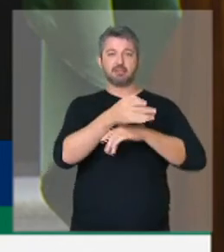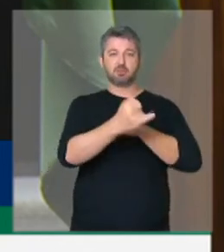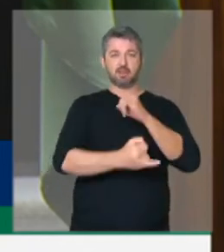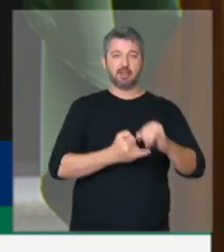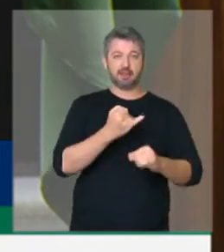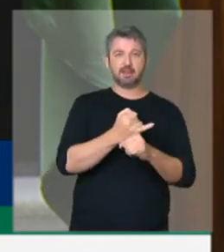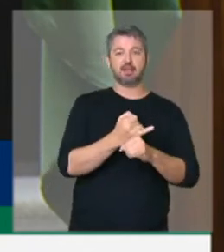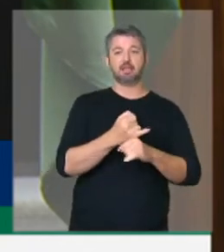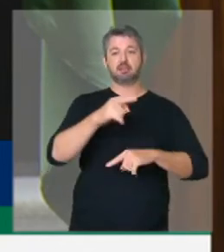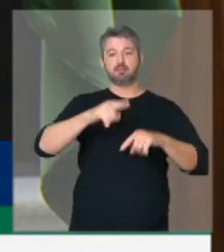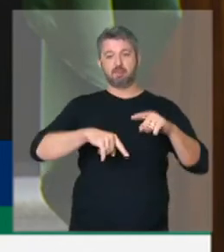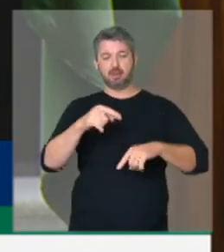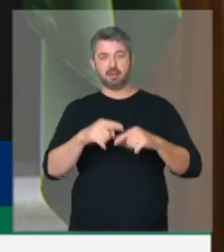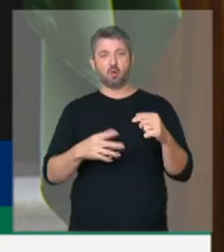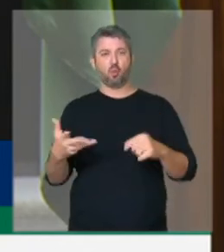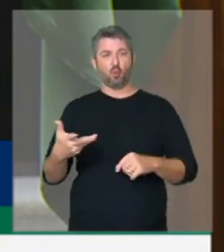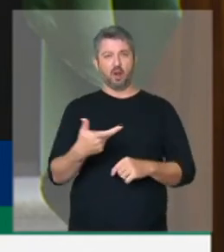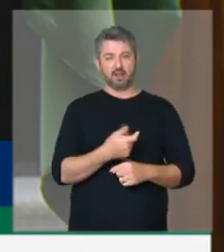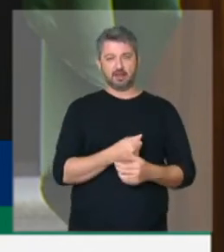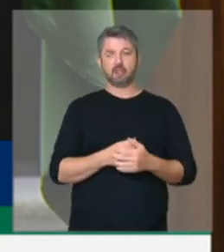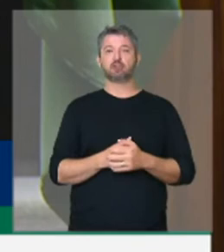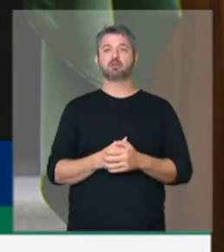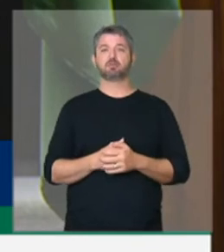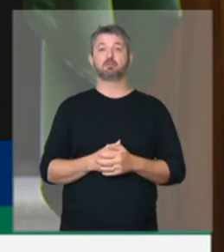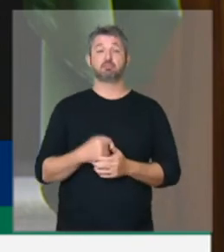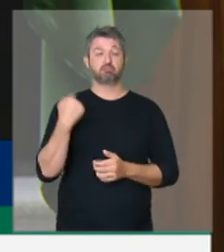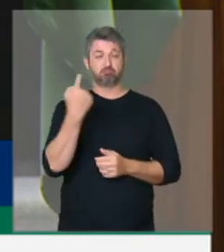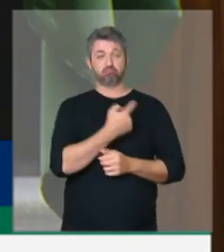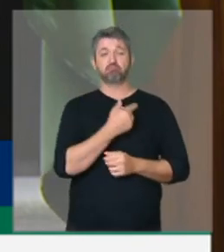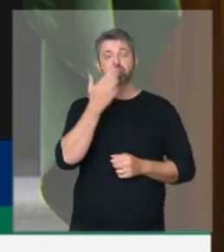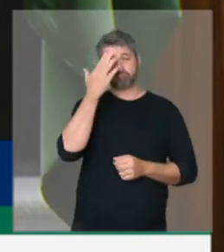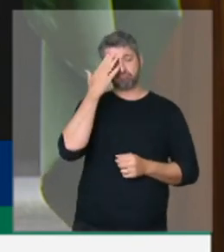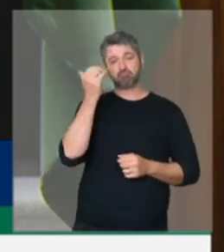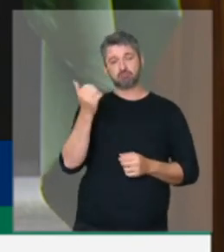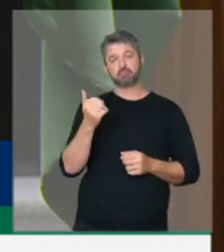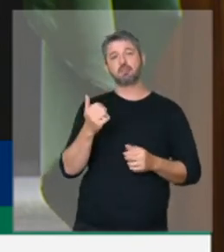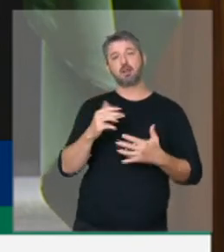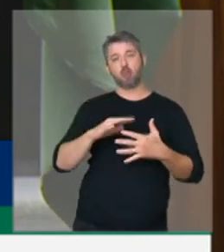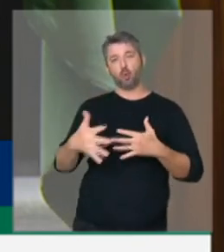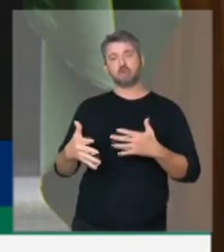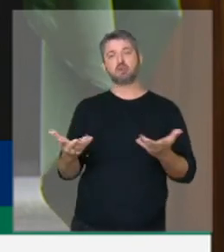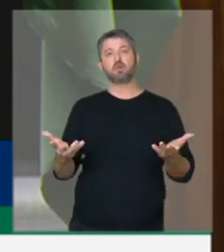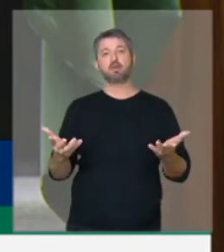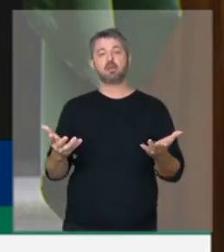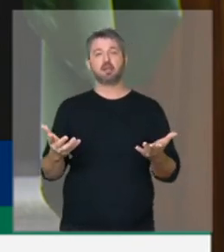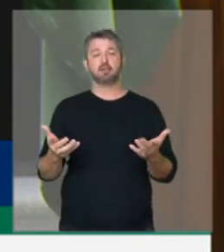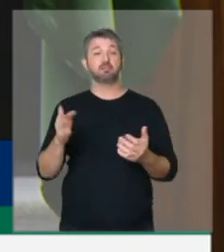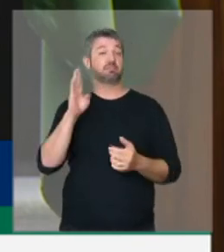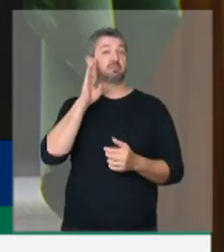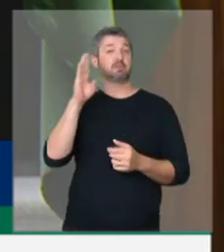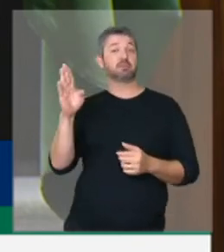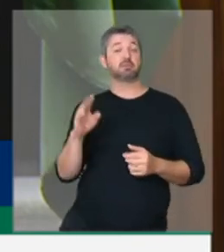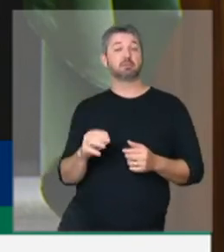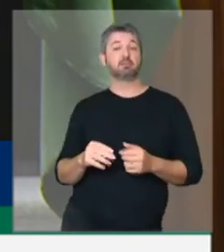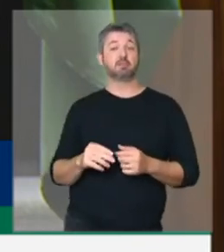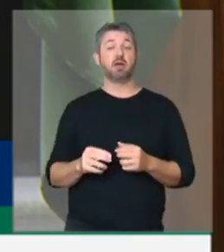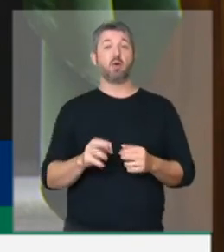a equipamento de qualidade. Todos nós sabemos das consequências e, principalmente, dos